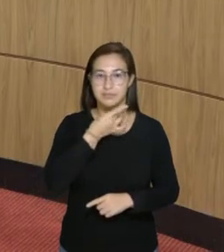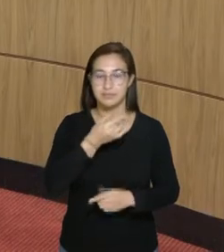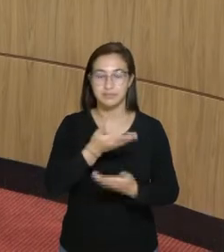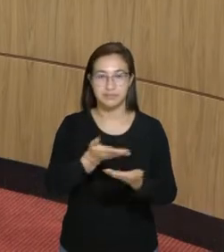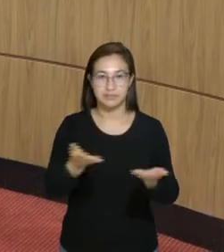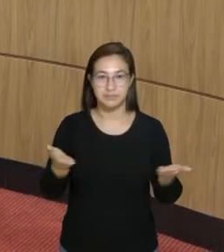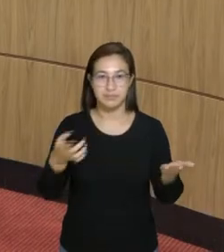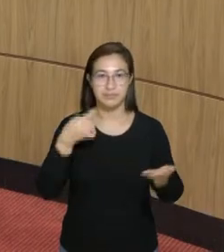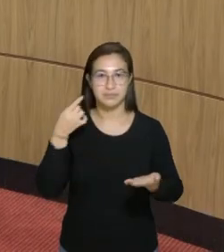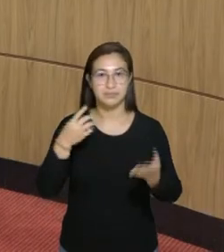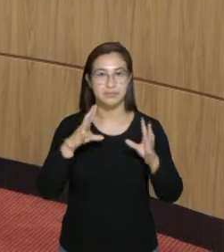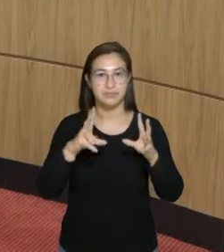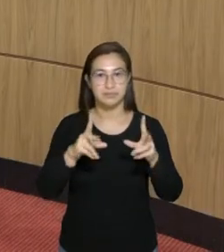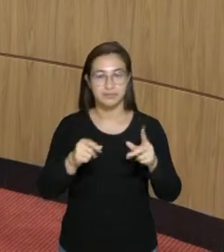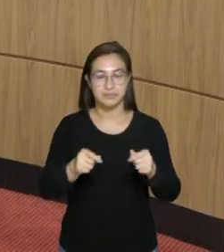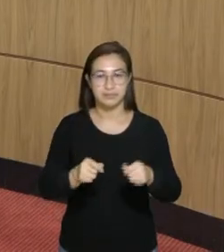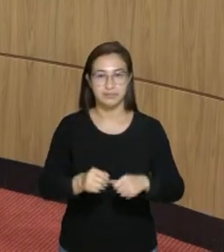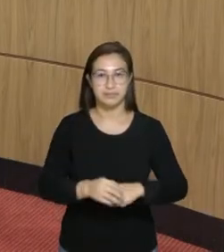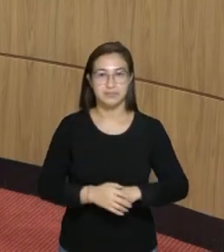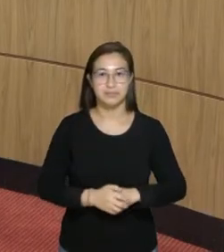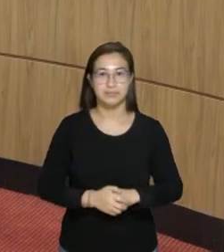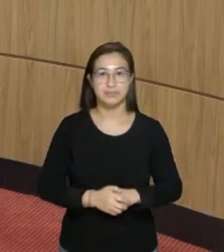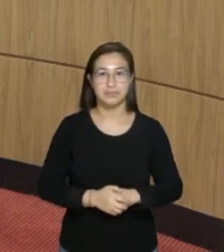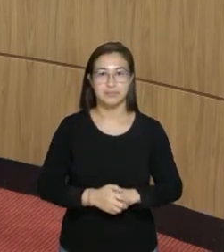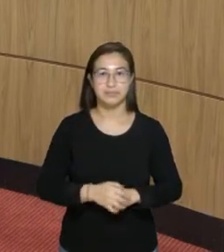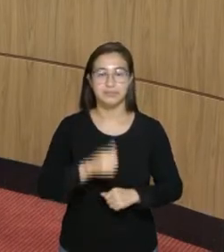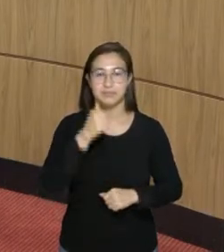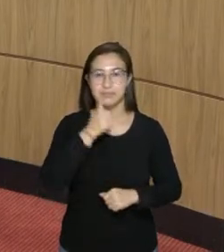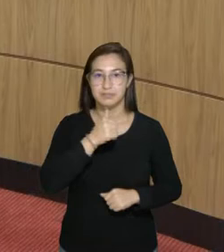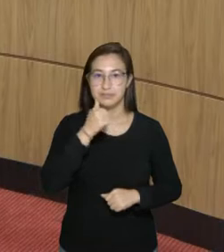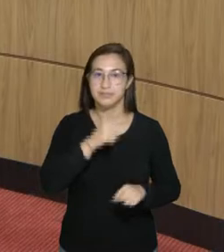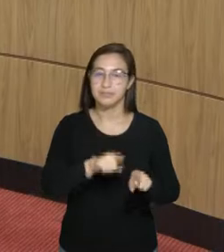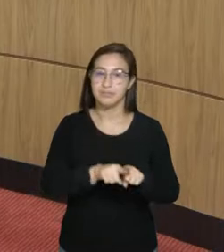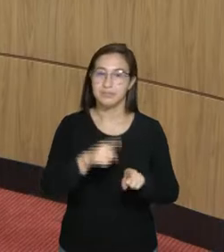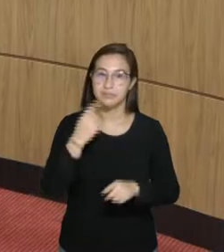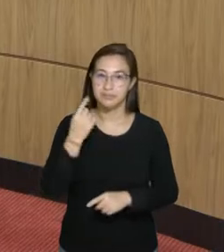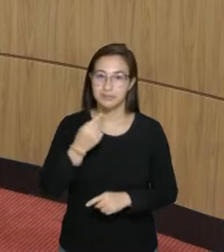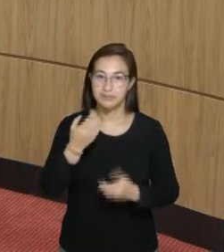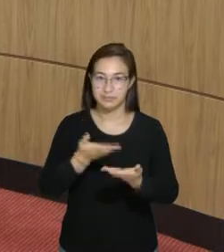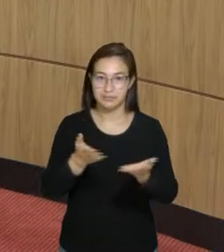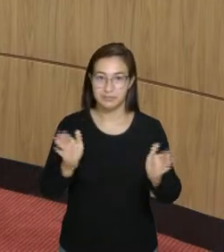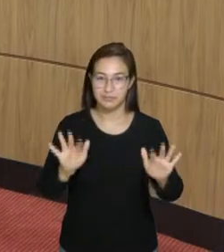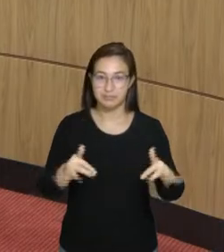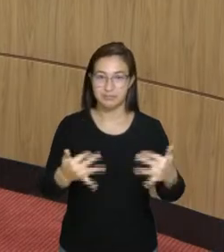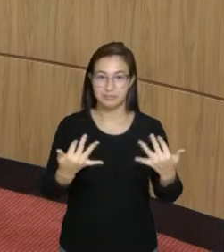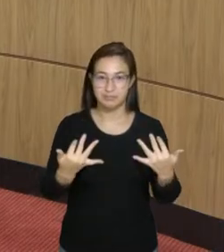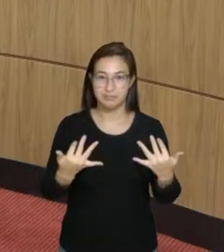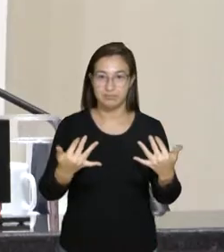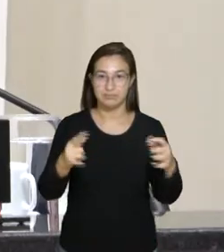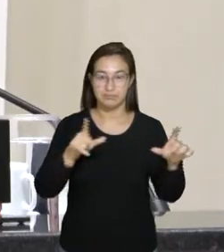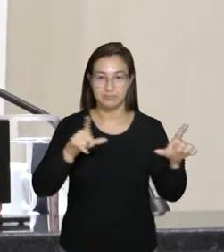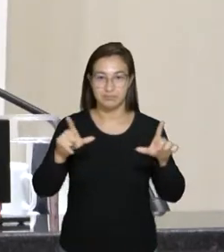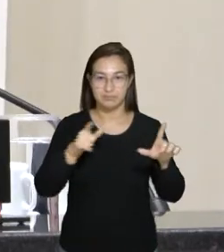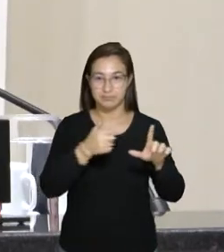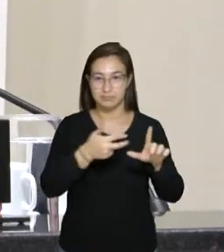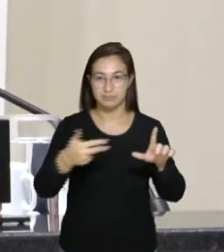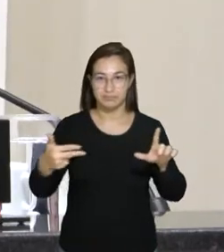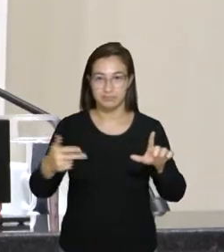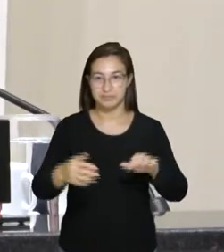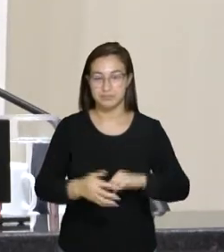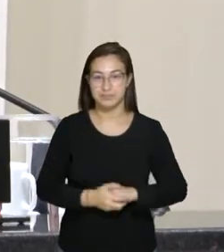senhores deputados, deputadas e todos aqueles e aquelas que nos acompanham. Ata